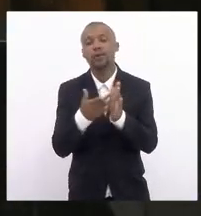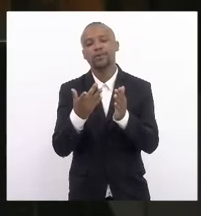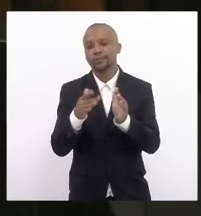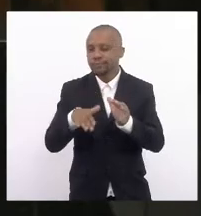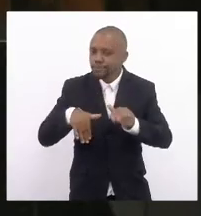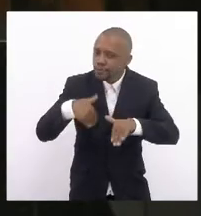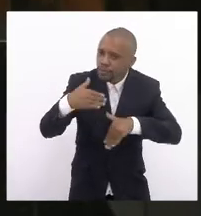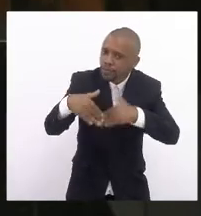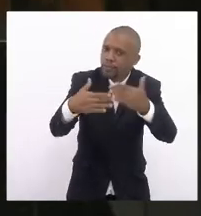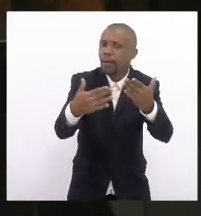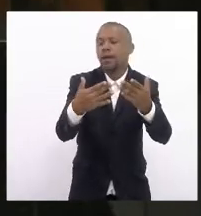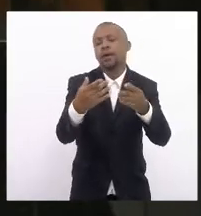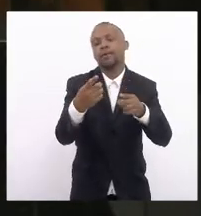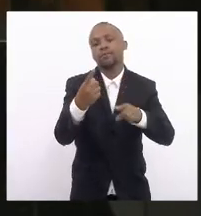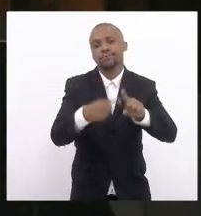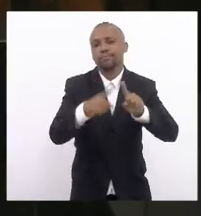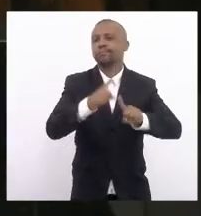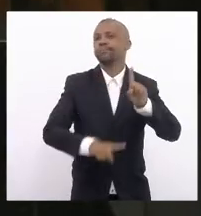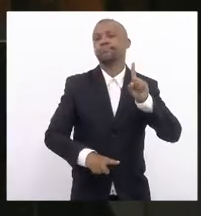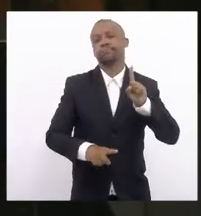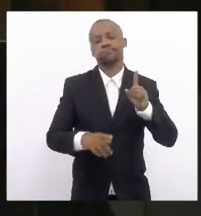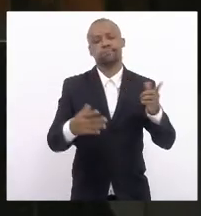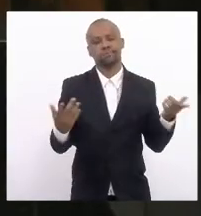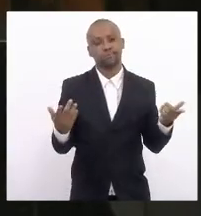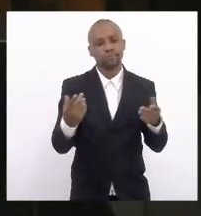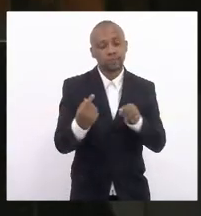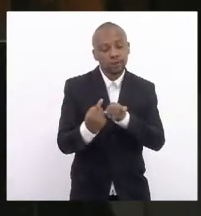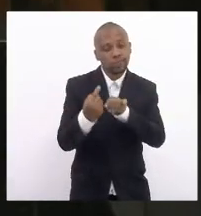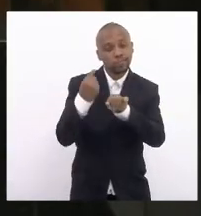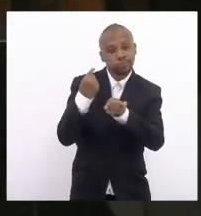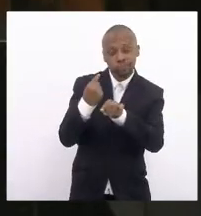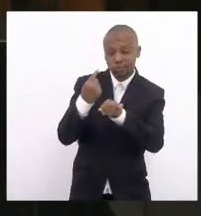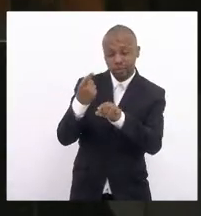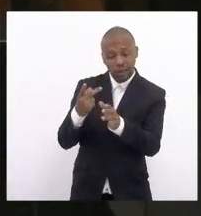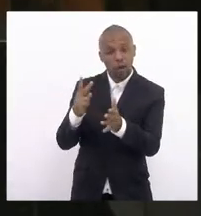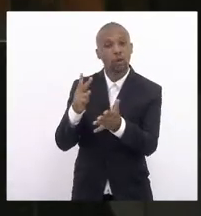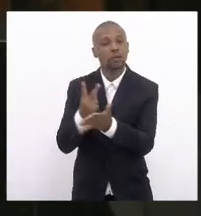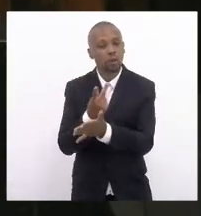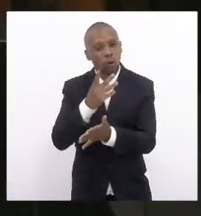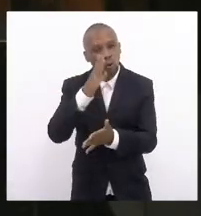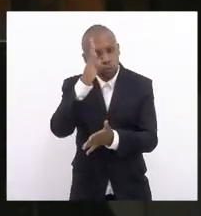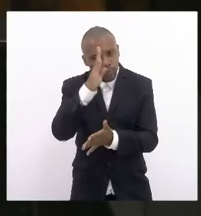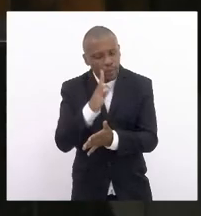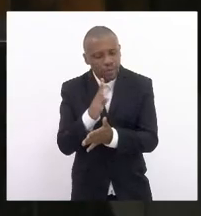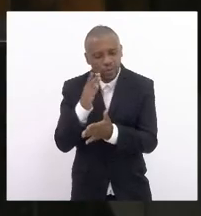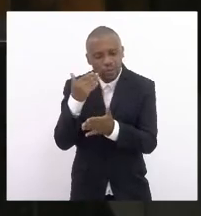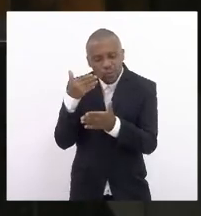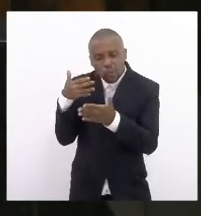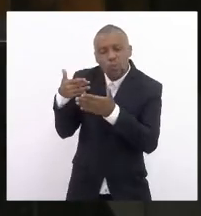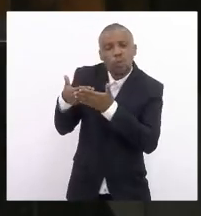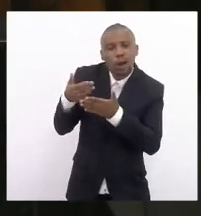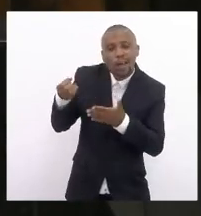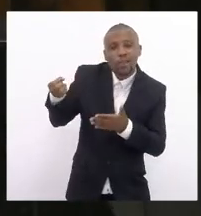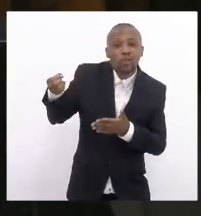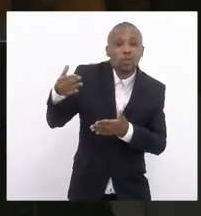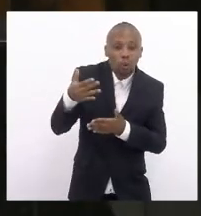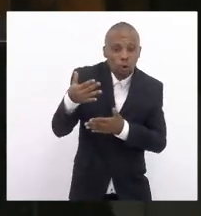enfim, e tudo mais. É muito recente no Brasil, deputado Jari, é muito recente.